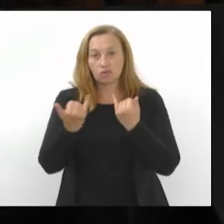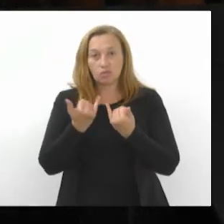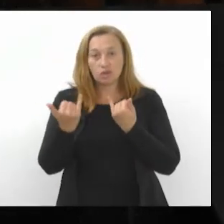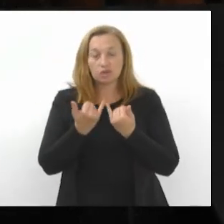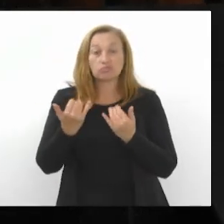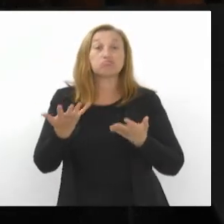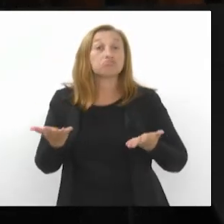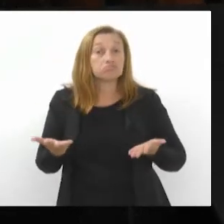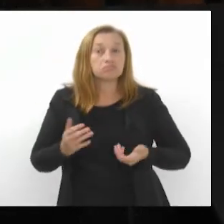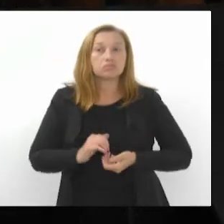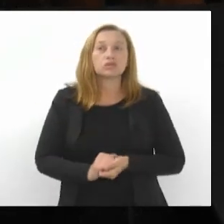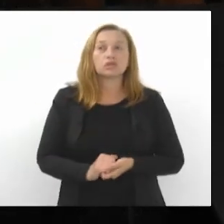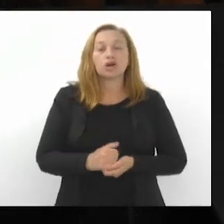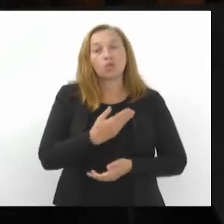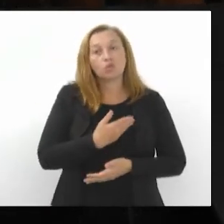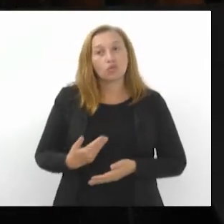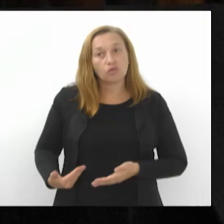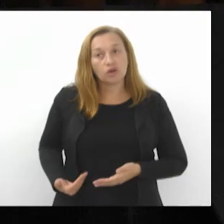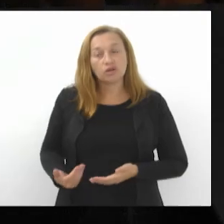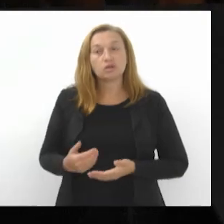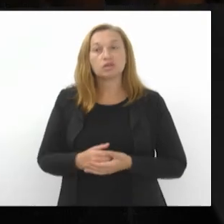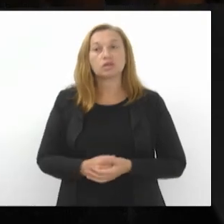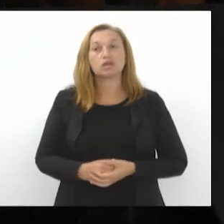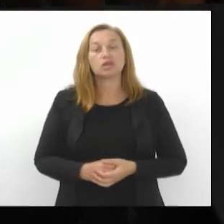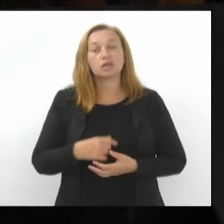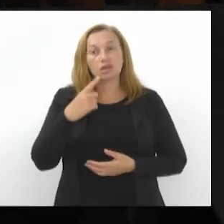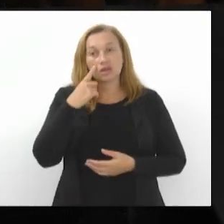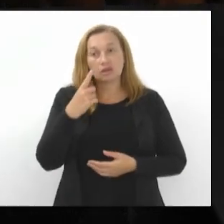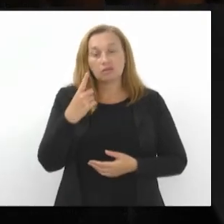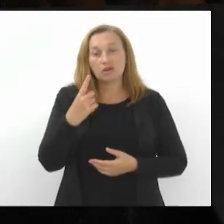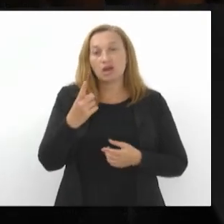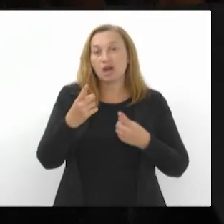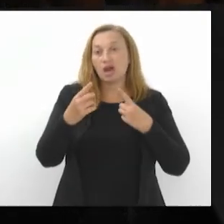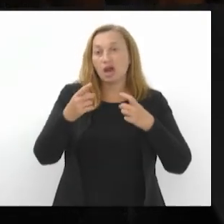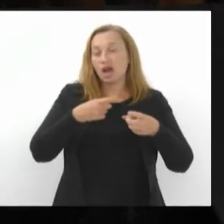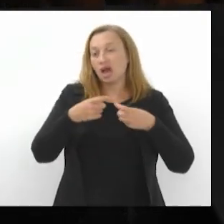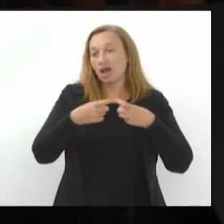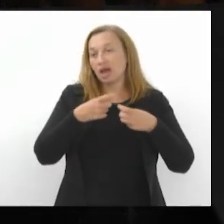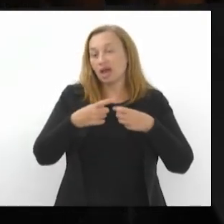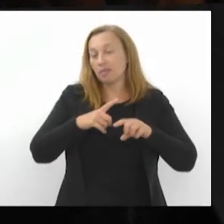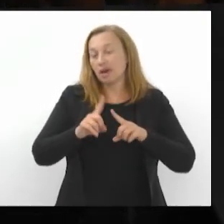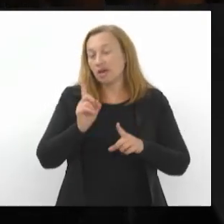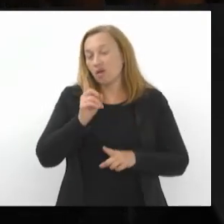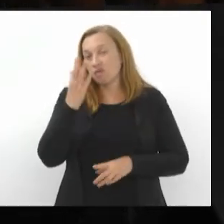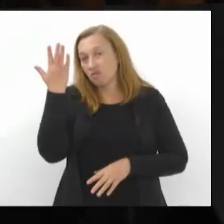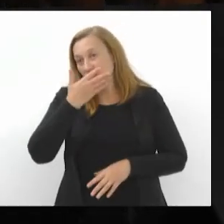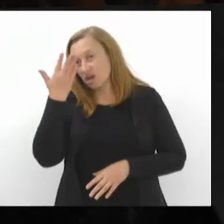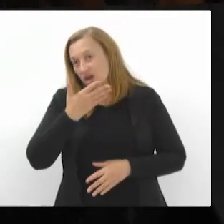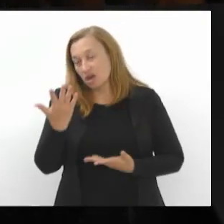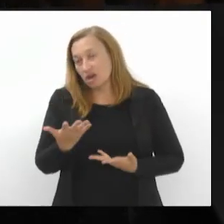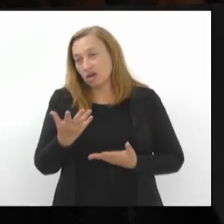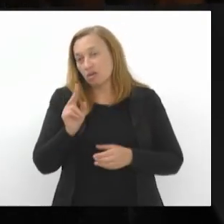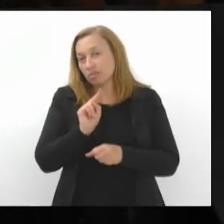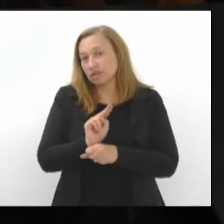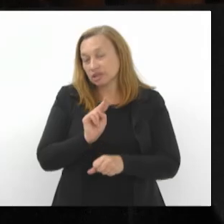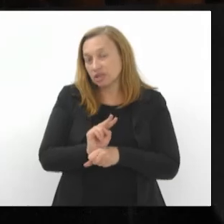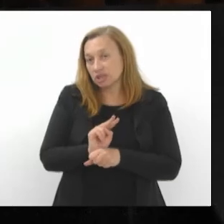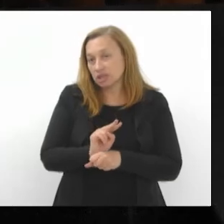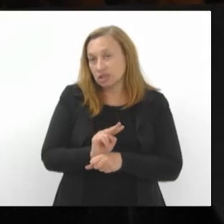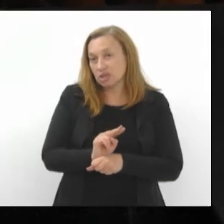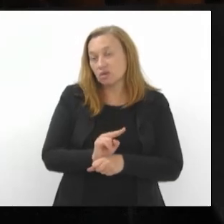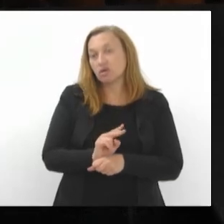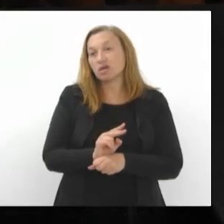Ou seja, é um governo que prevê a lógica da guerra e do confronto, mas não prevê a prevenção e